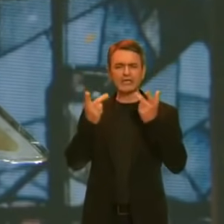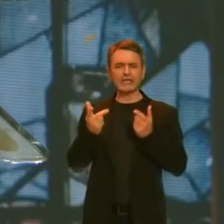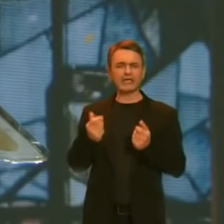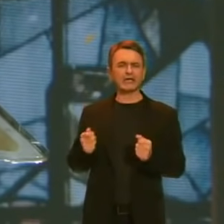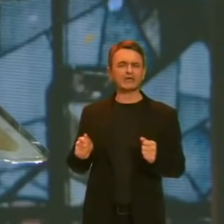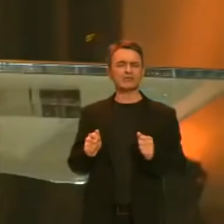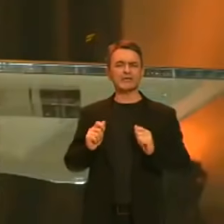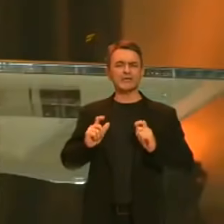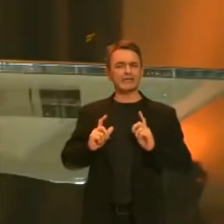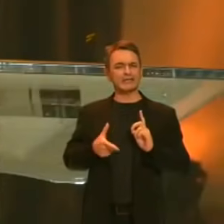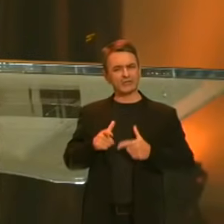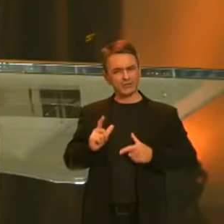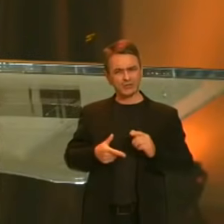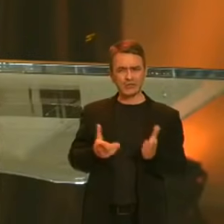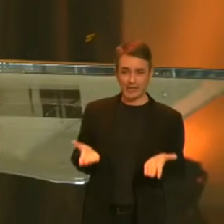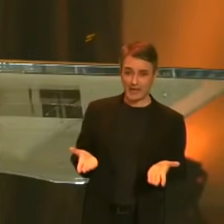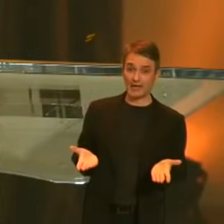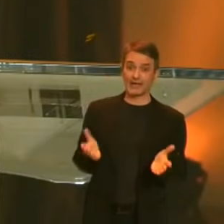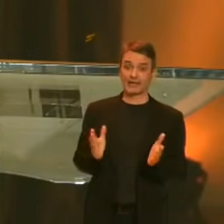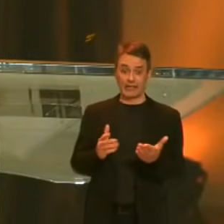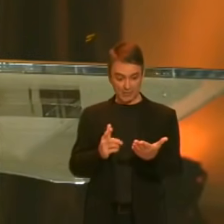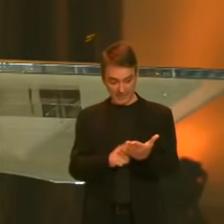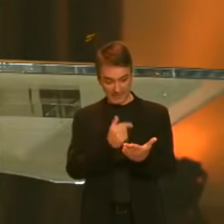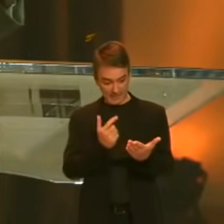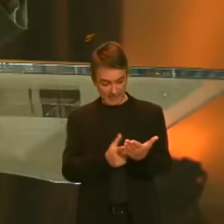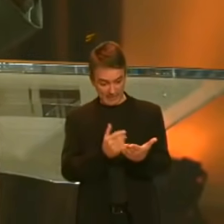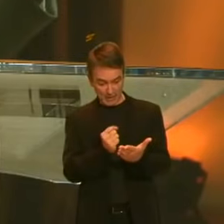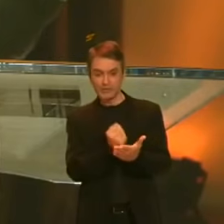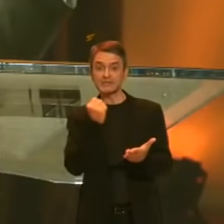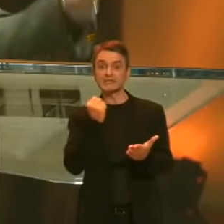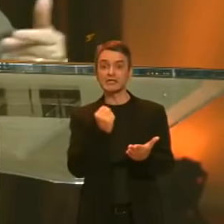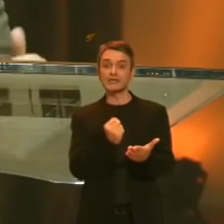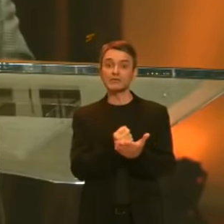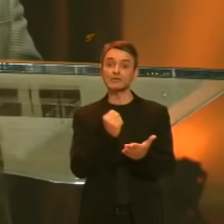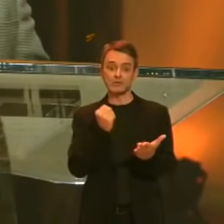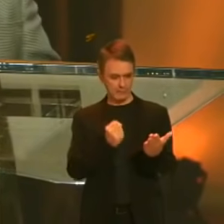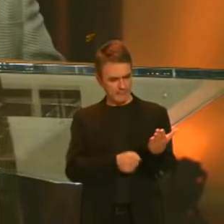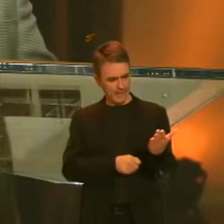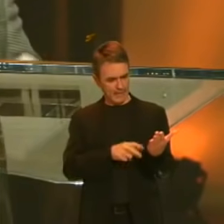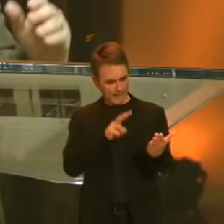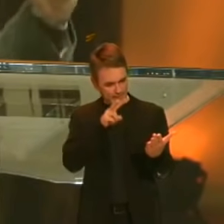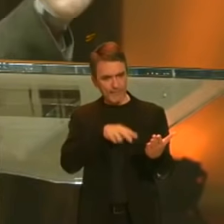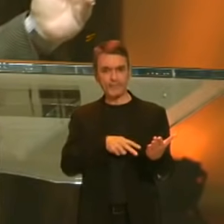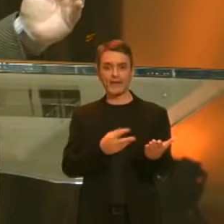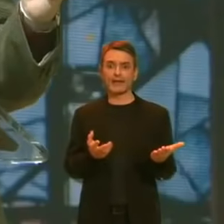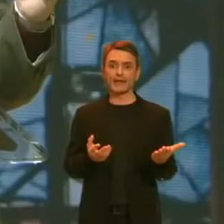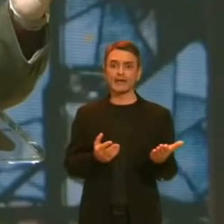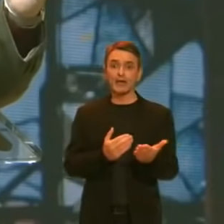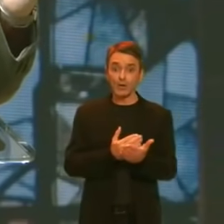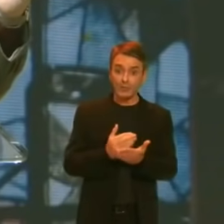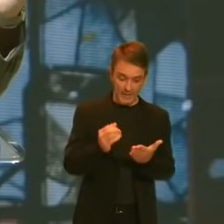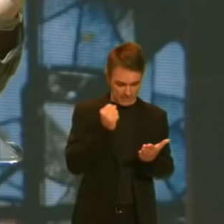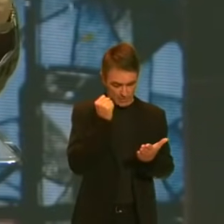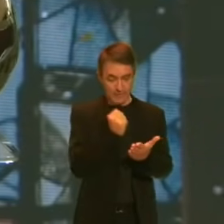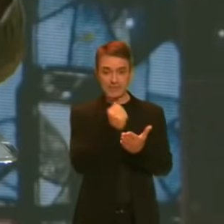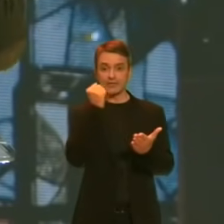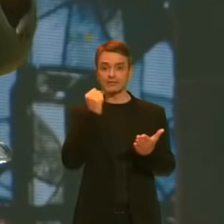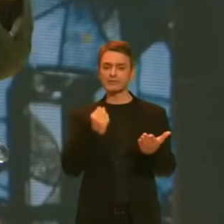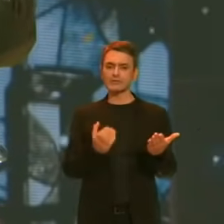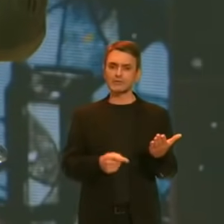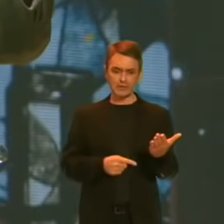livro da história e abrir os selos. E aí então começam os selos, e os selos dizem que são